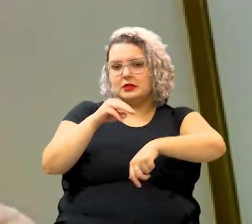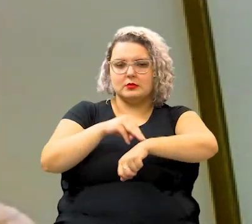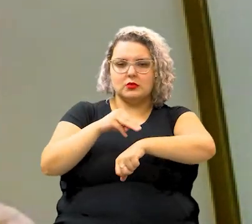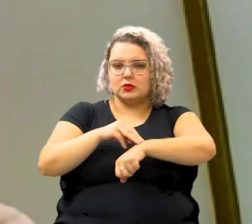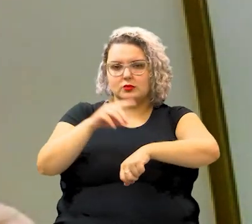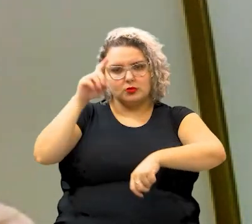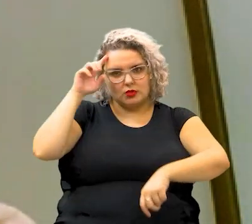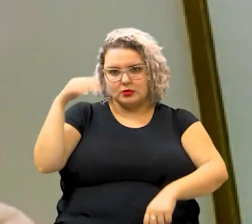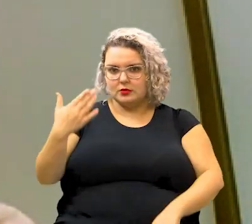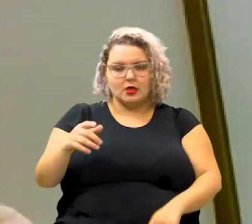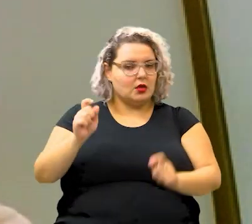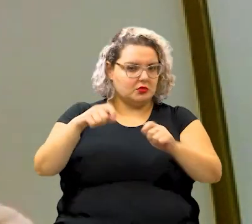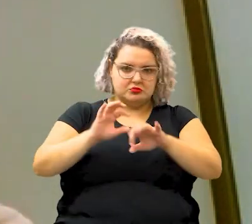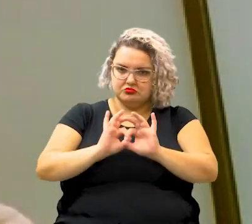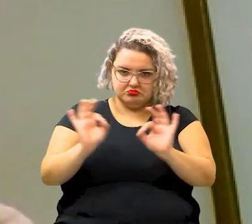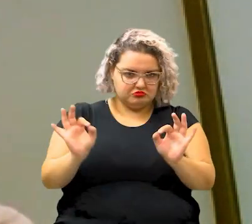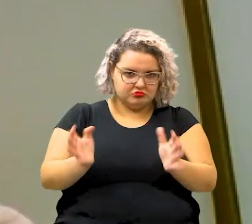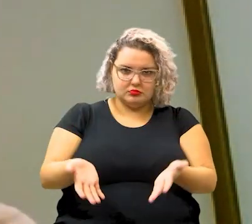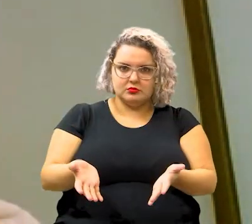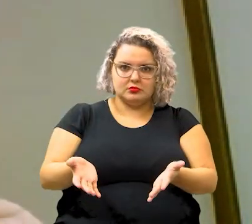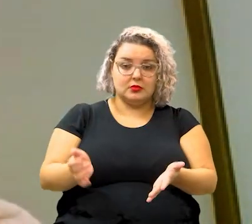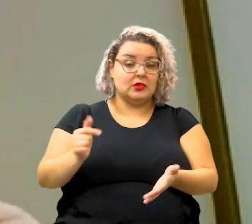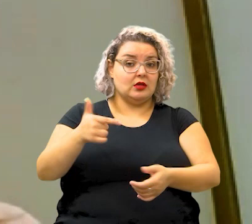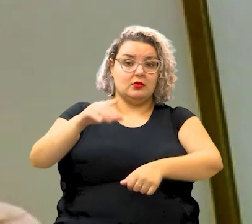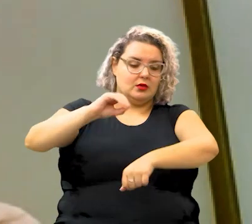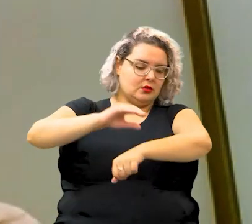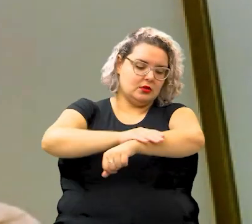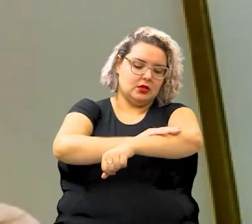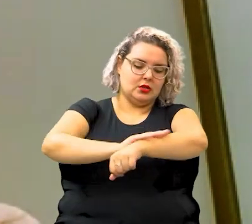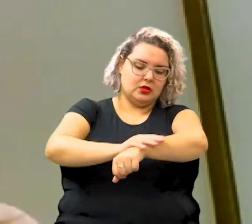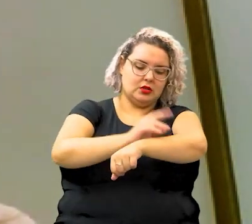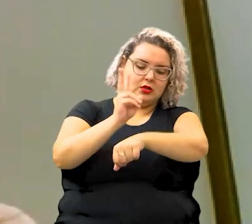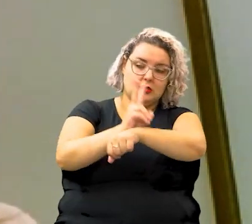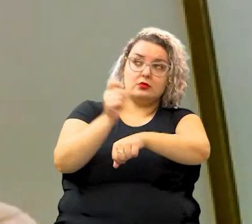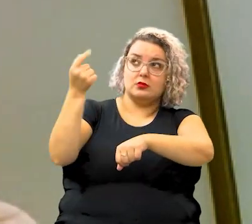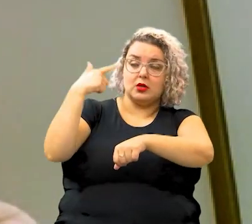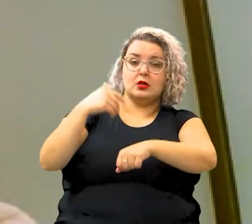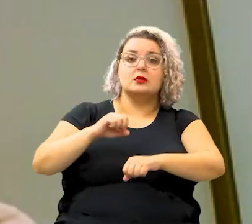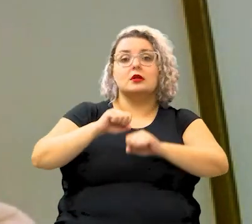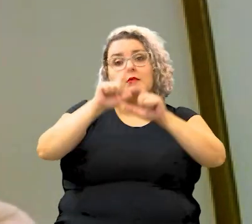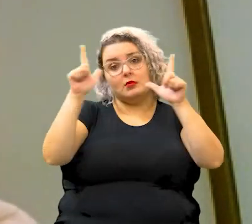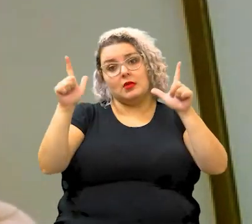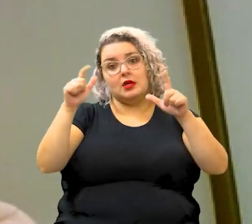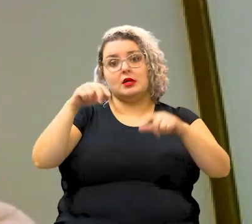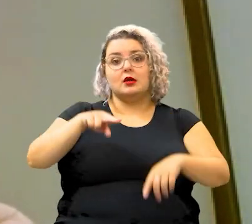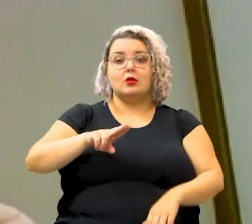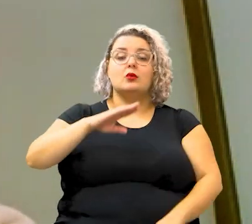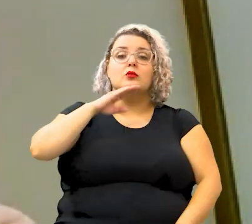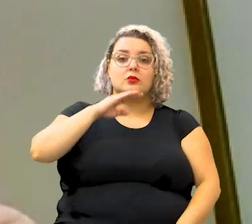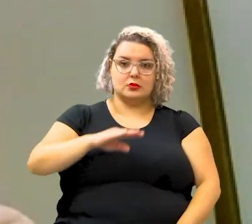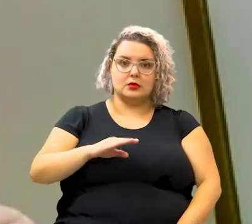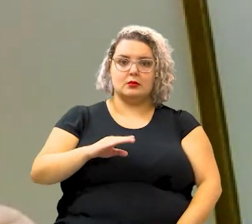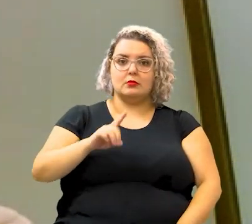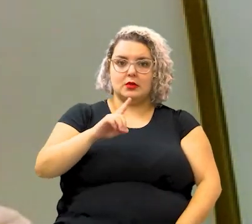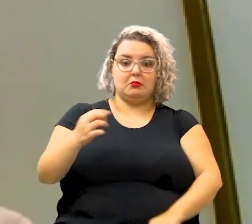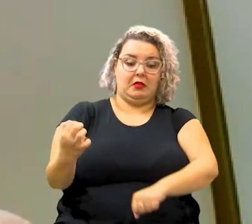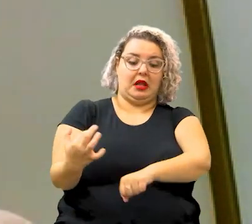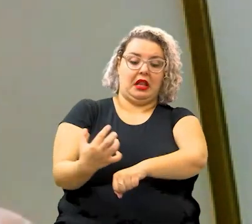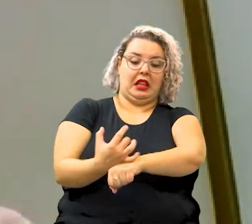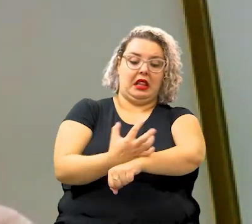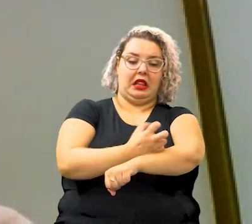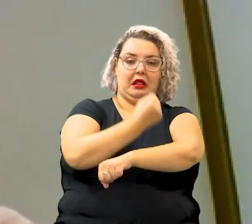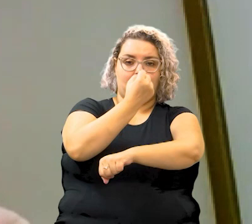minutos por dia seria o suficiente, sem protetor solar, no sol da manhã ou da tarde, né? Obviamente, para não fazer